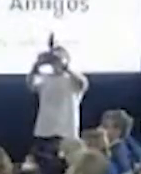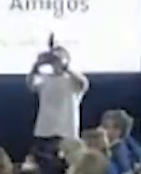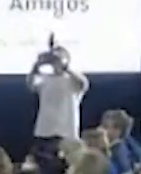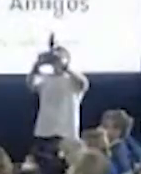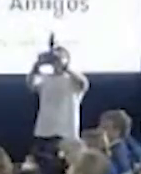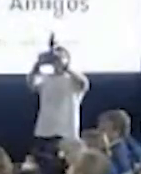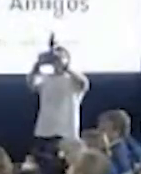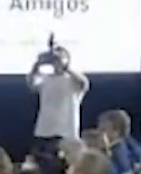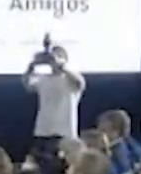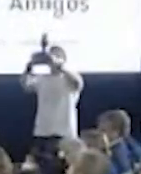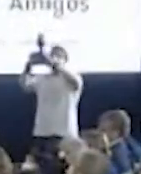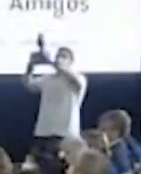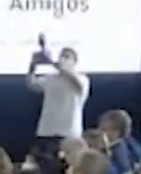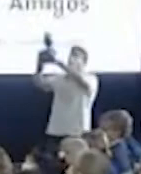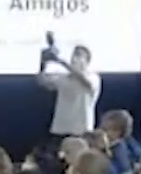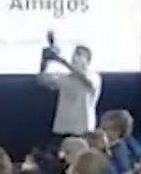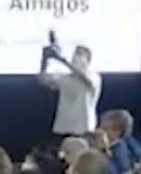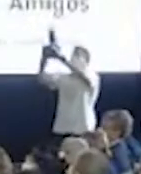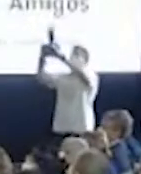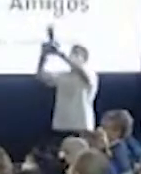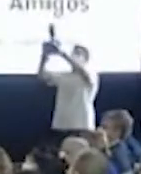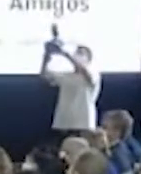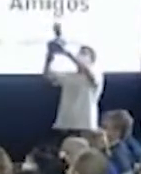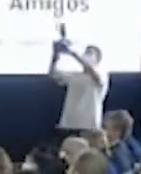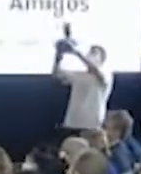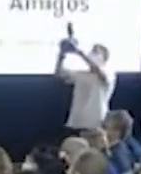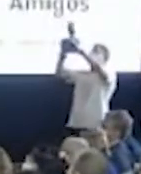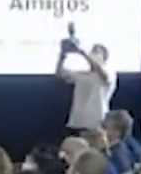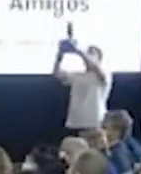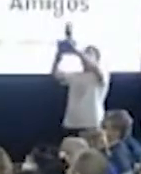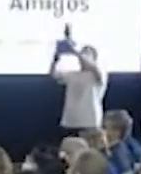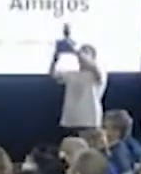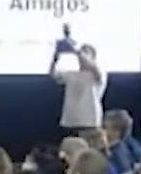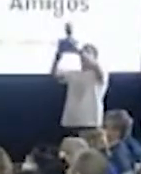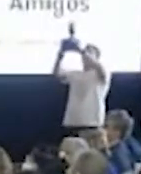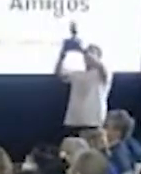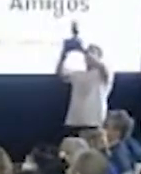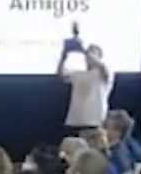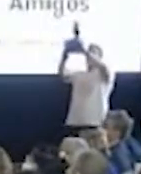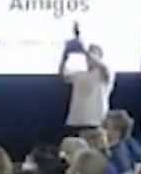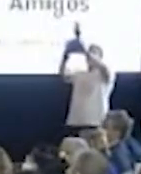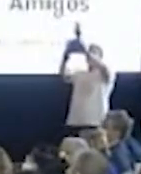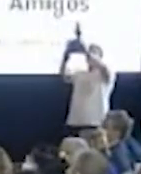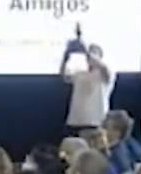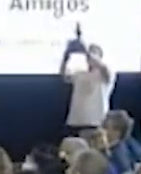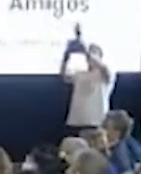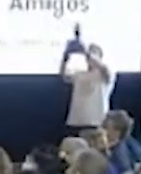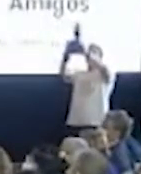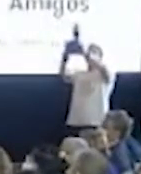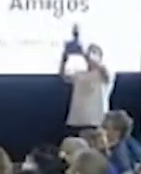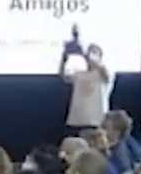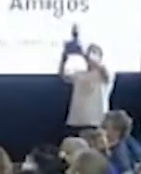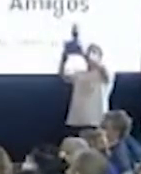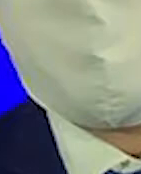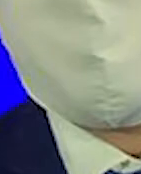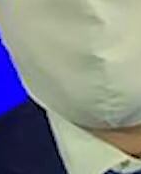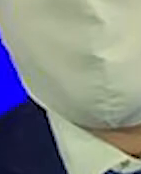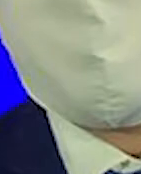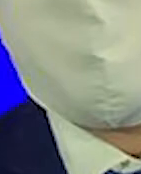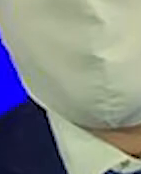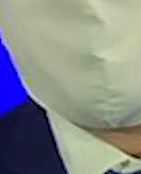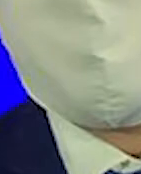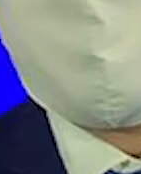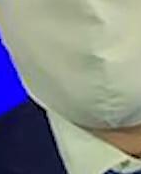R$ 68.000 para a castração de animais de famílias em situação de vulnerabilidade social.